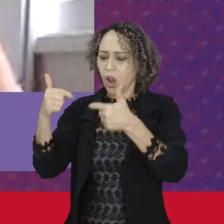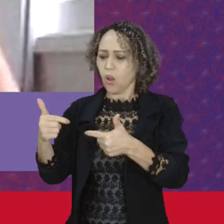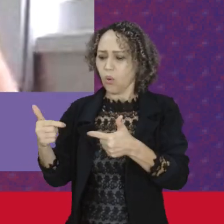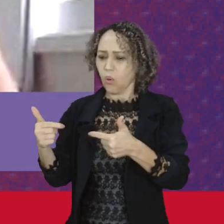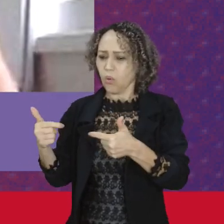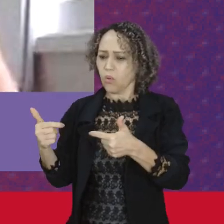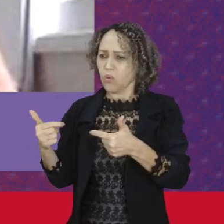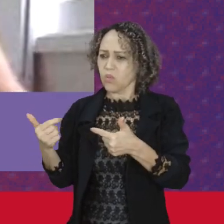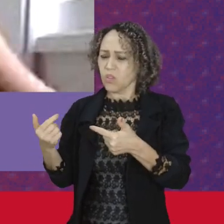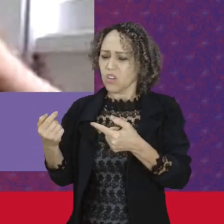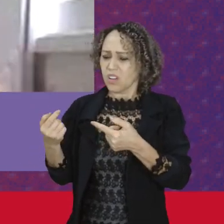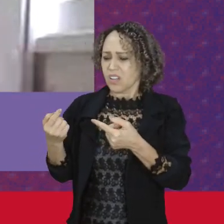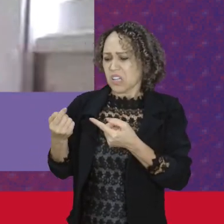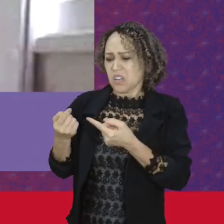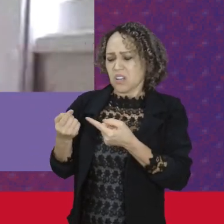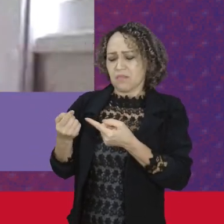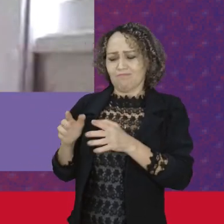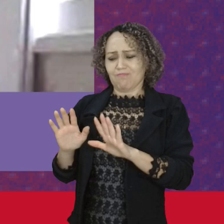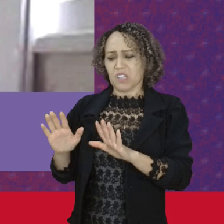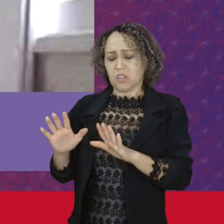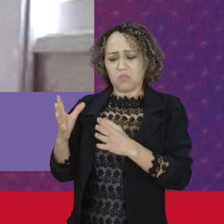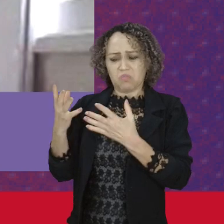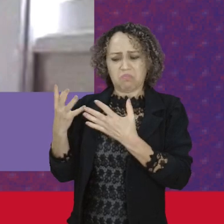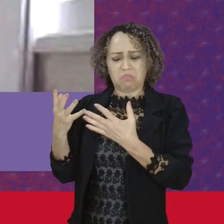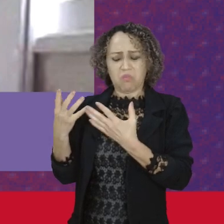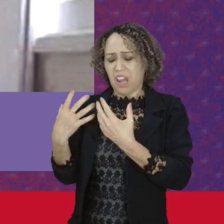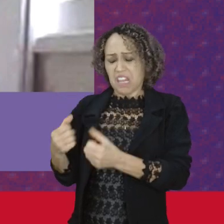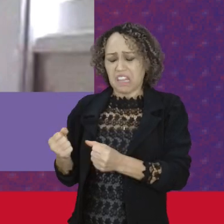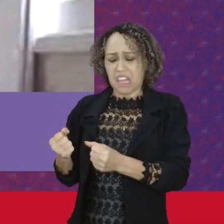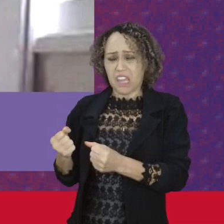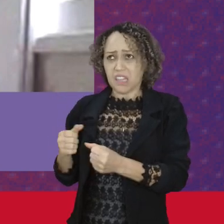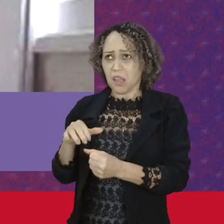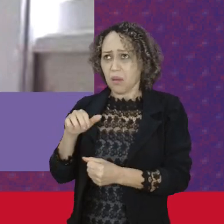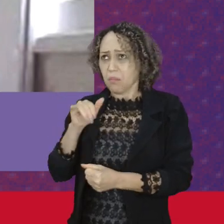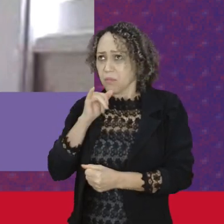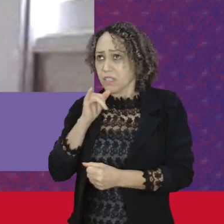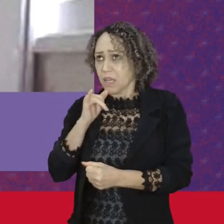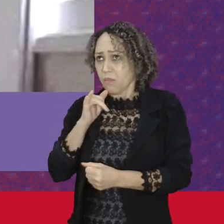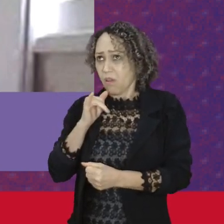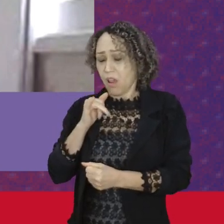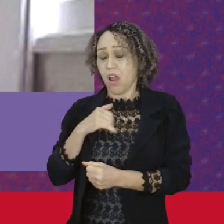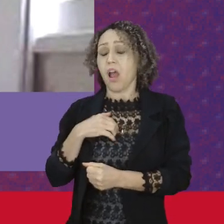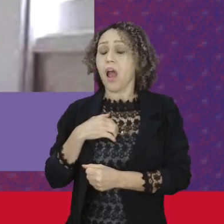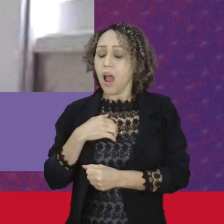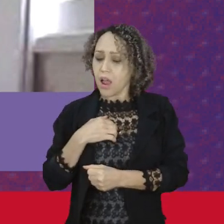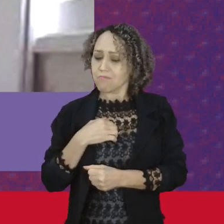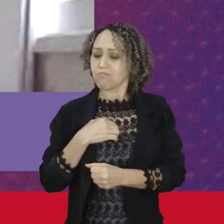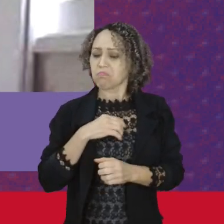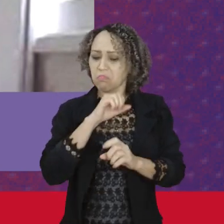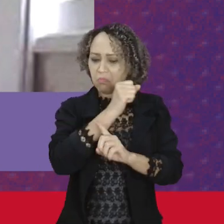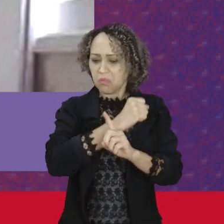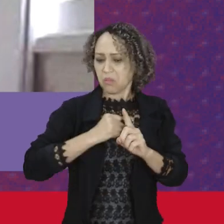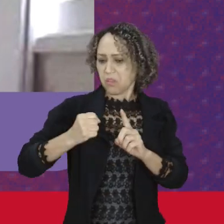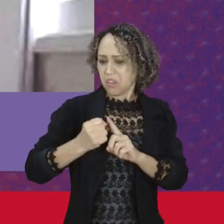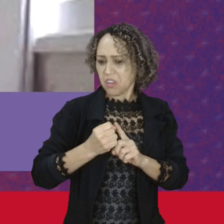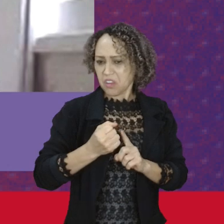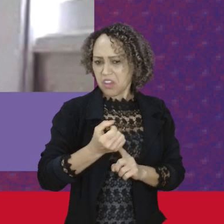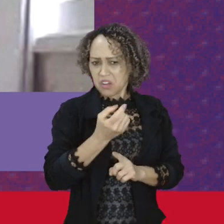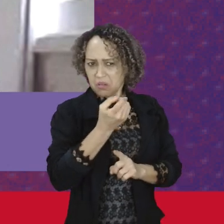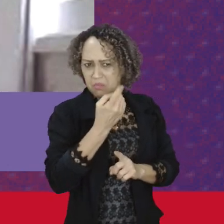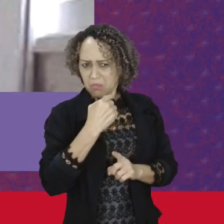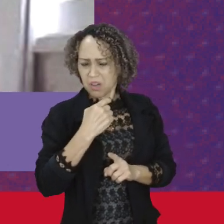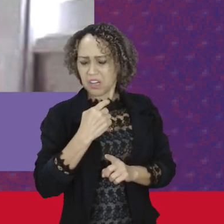tentativa de naturalização, de nos colocarem num lugar, né, que é um lugar pré-determinado, que é um lugar